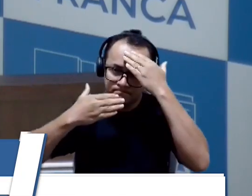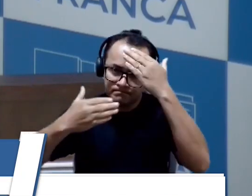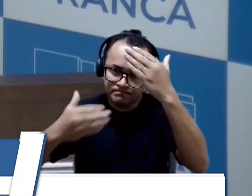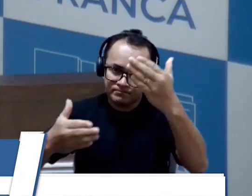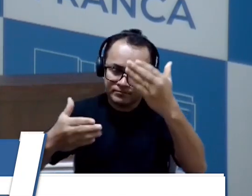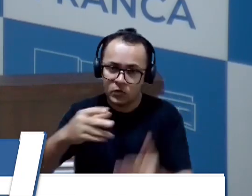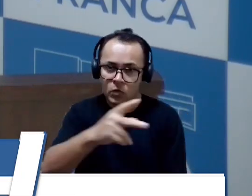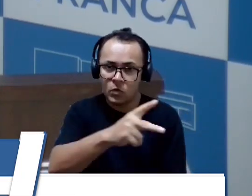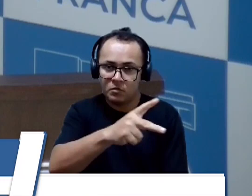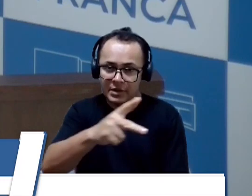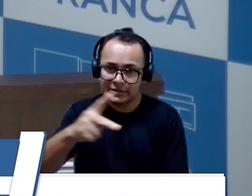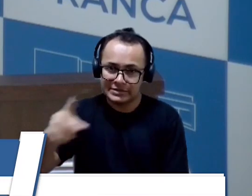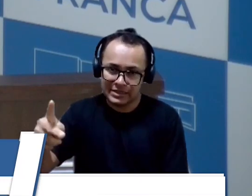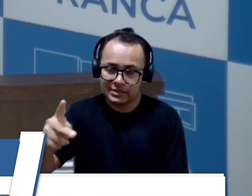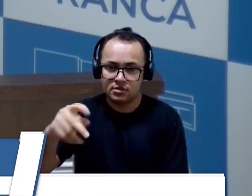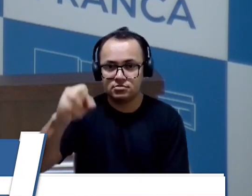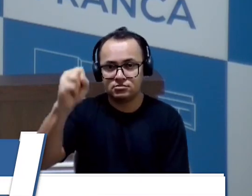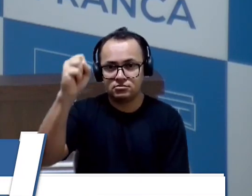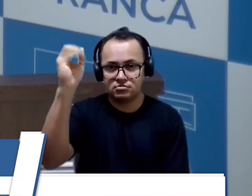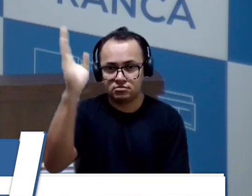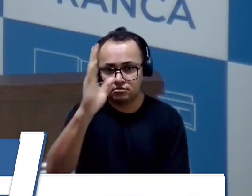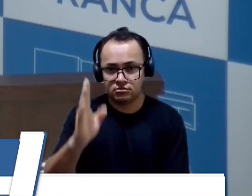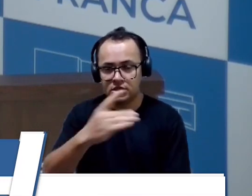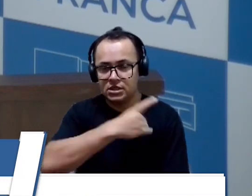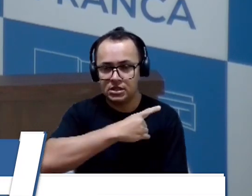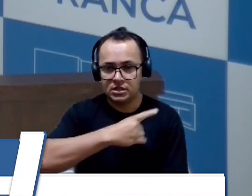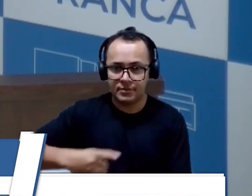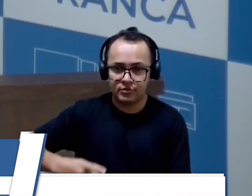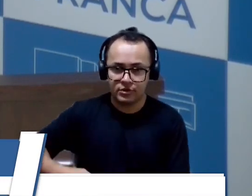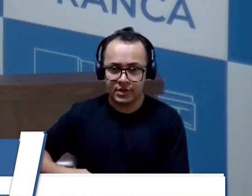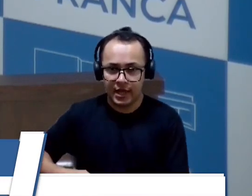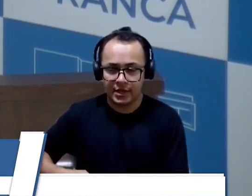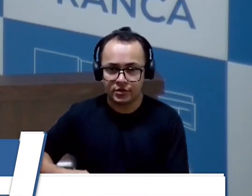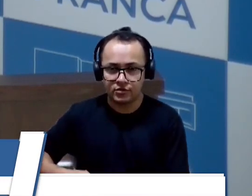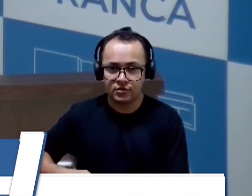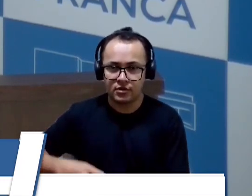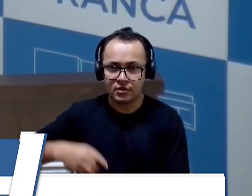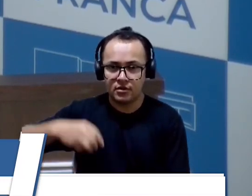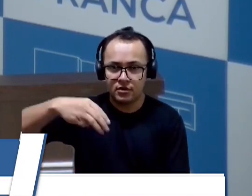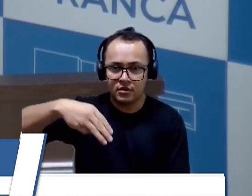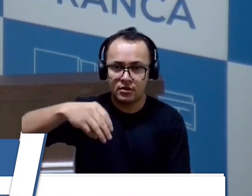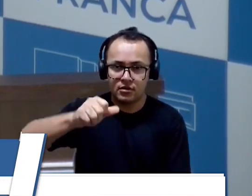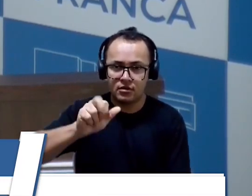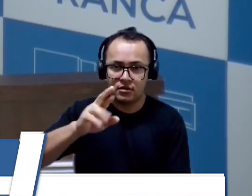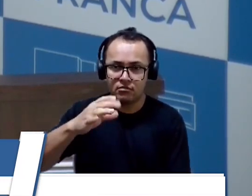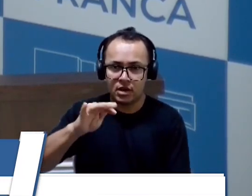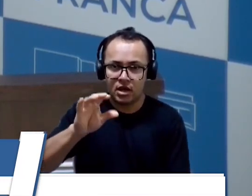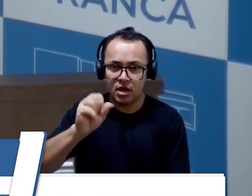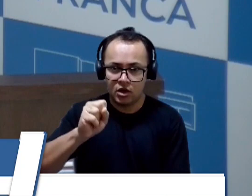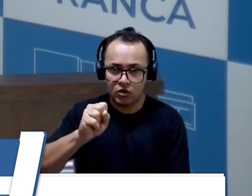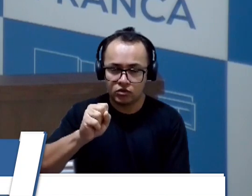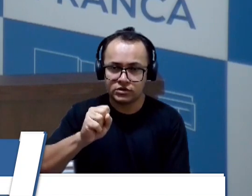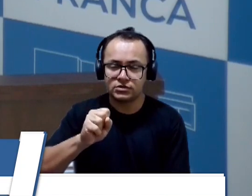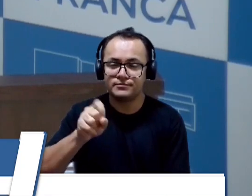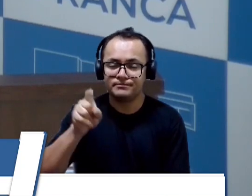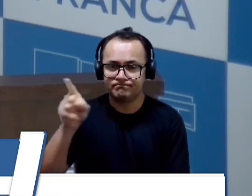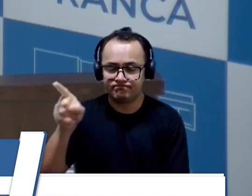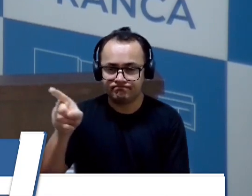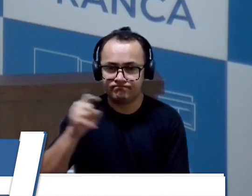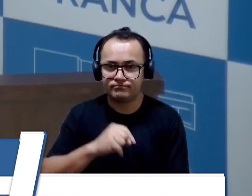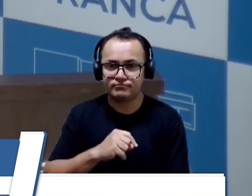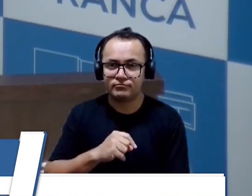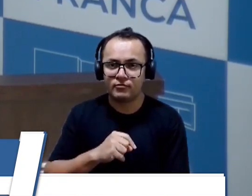presidente nacional e deputado Marcos Pereira, do nosso Partido Republicano,